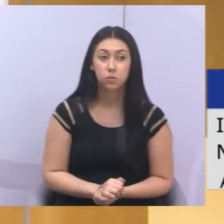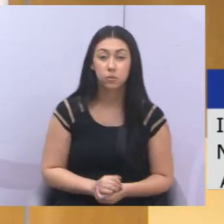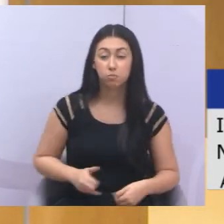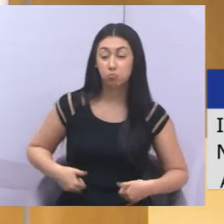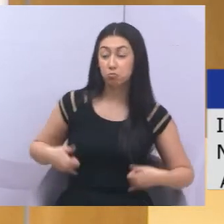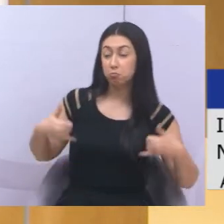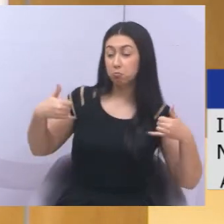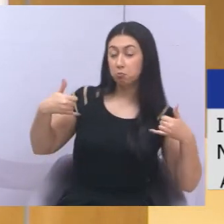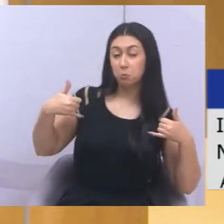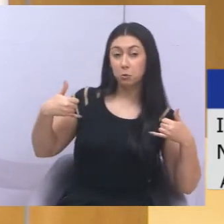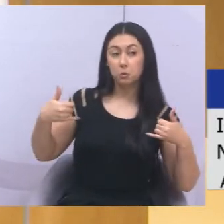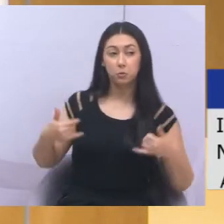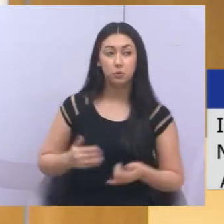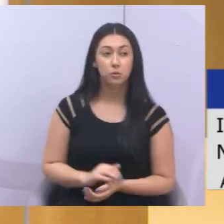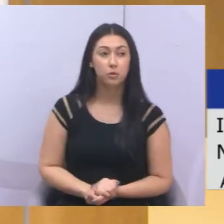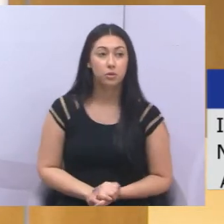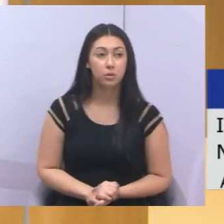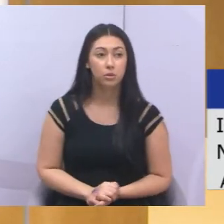ostentação,